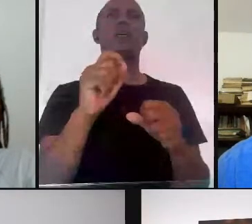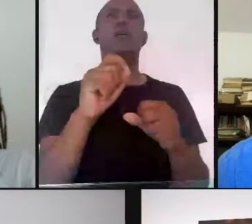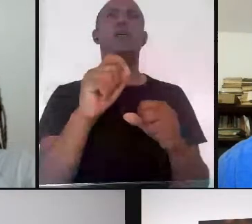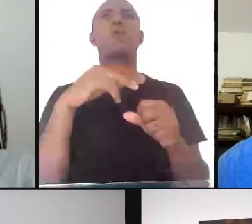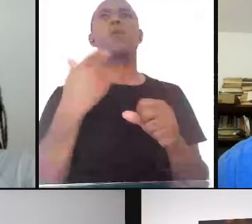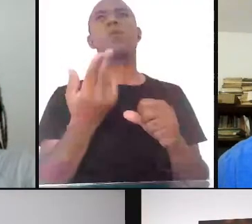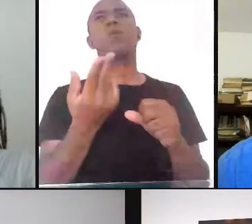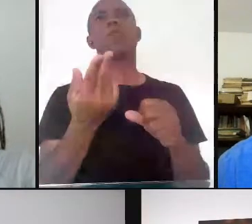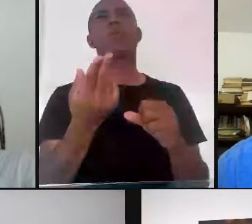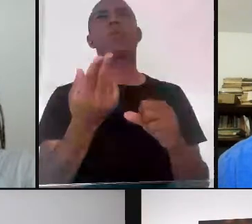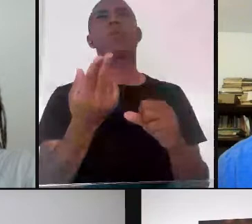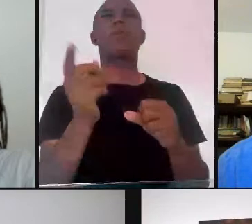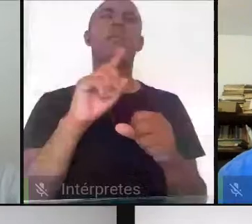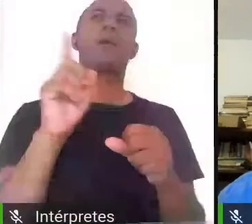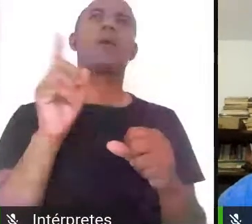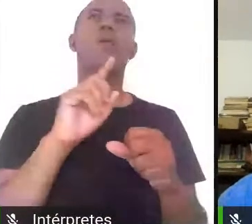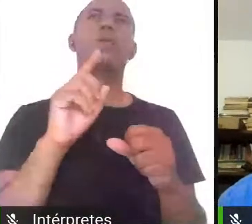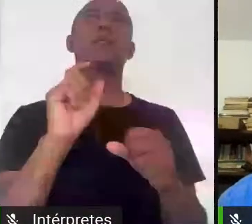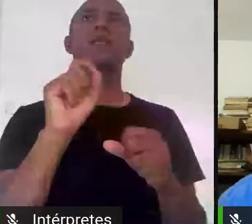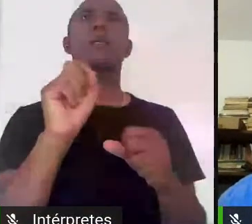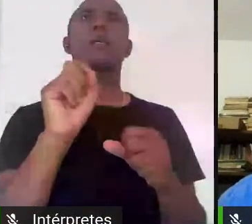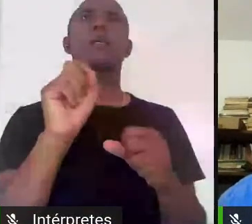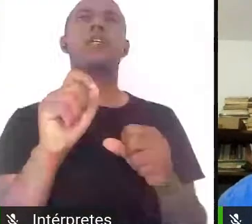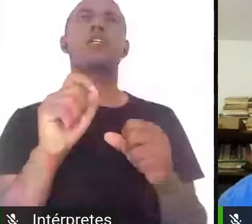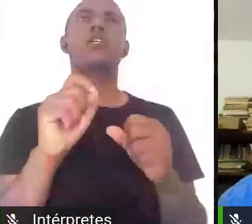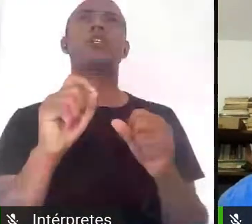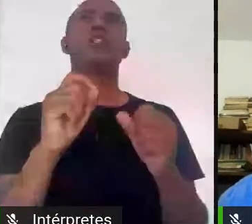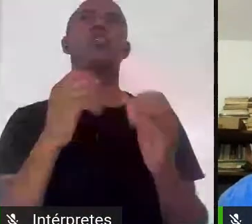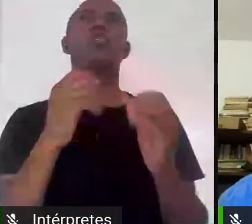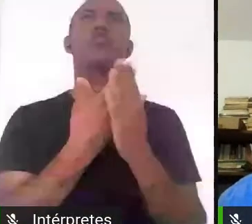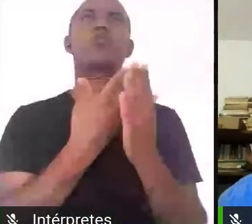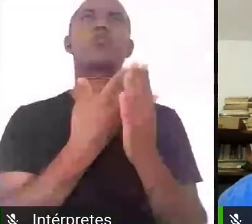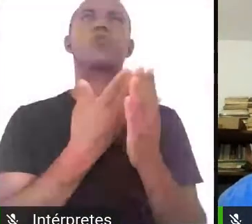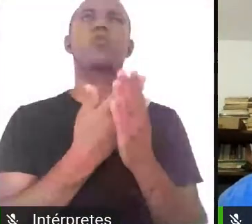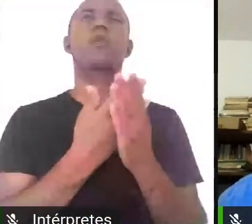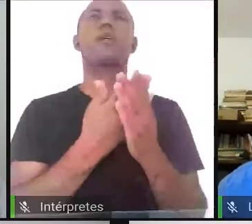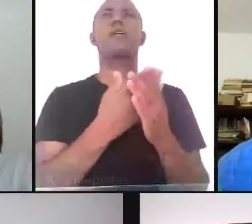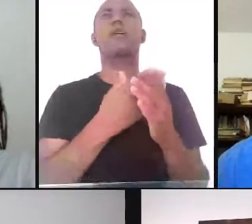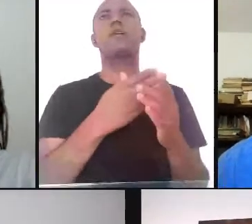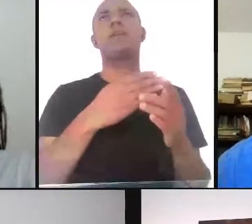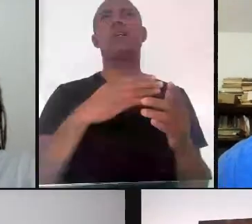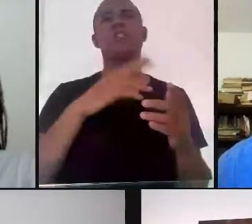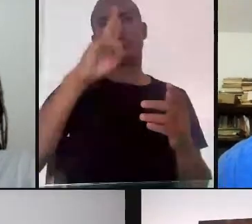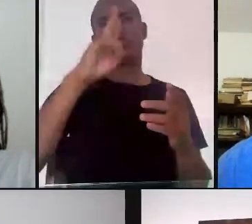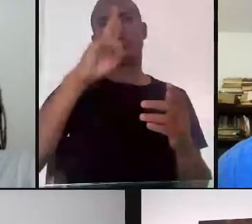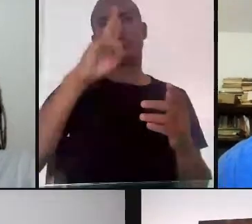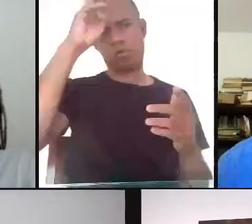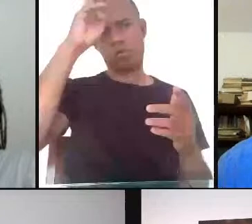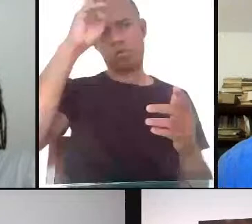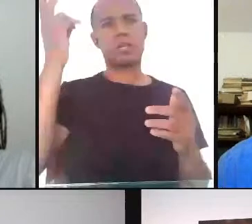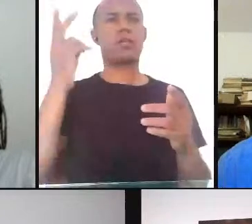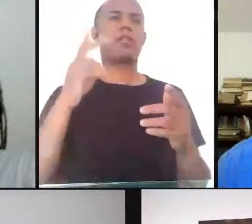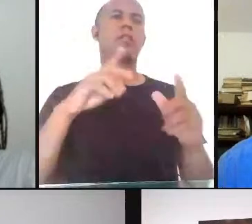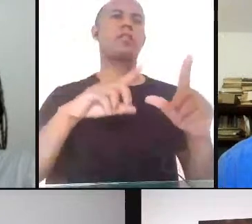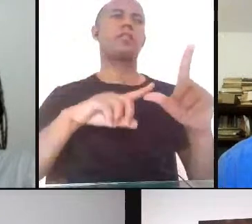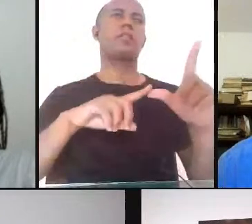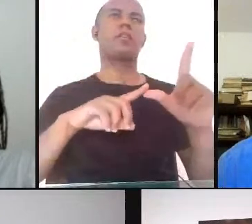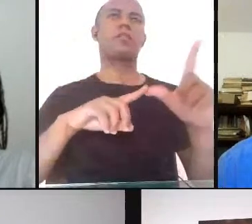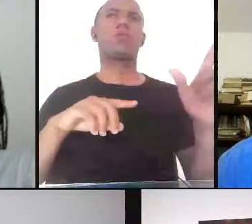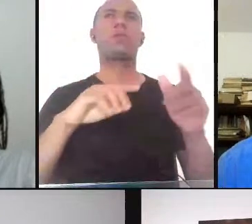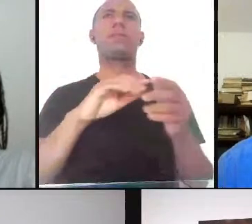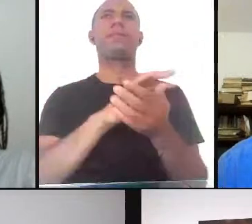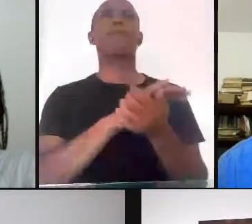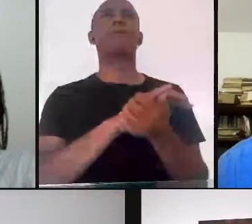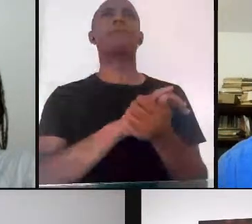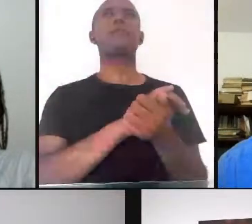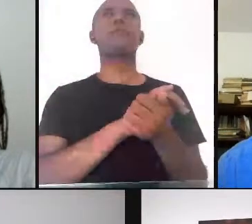estuda literatura ou para quem estuda história. O meu trabalho como escritora é simplesmente escrever. É preciso, se